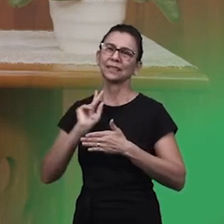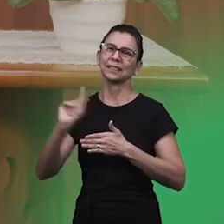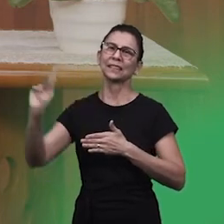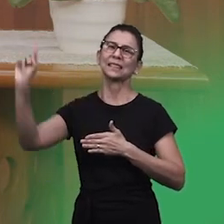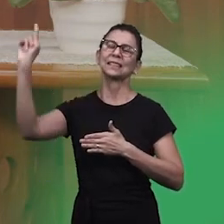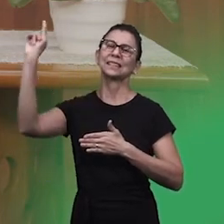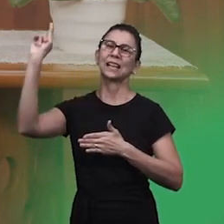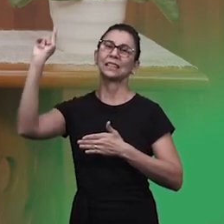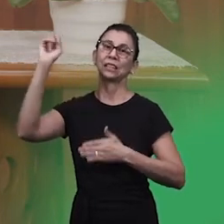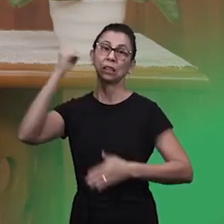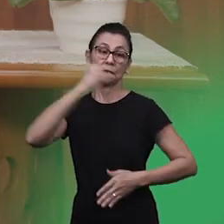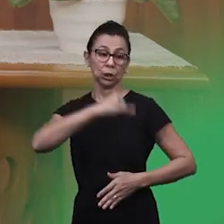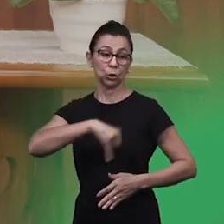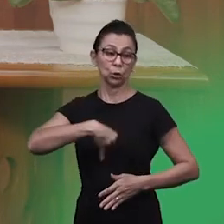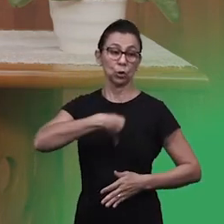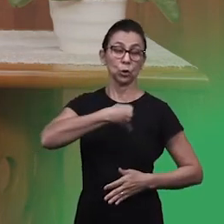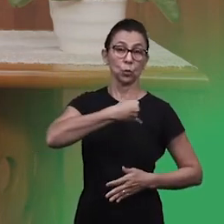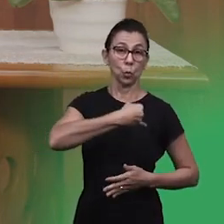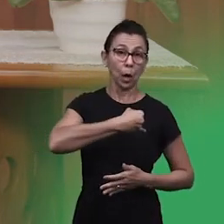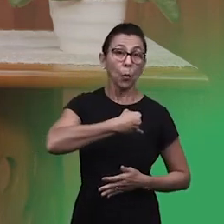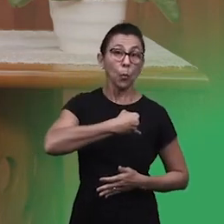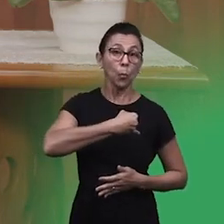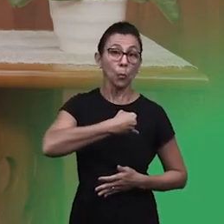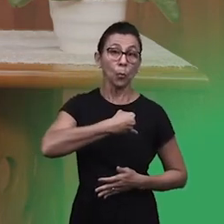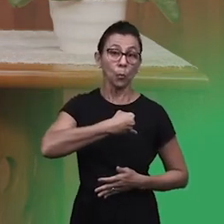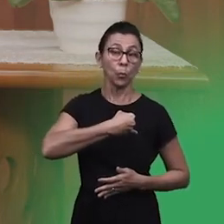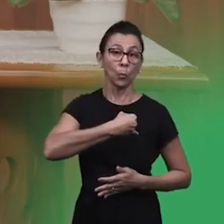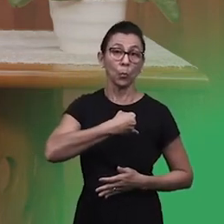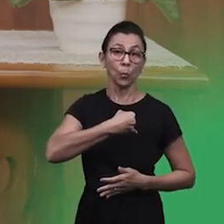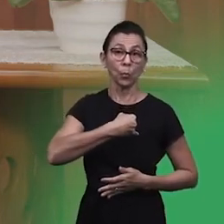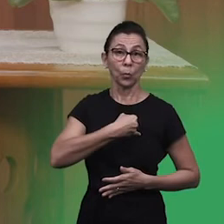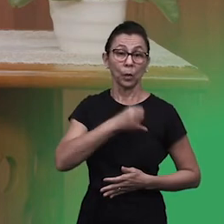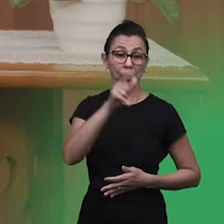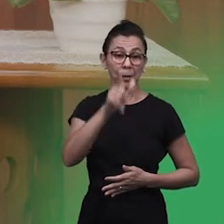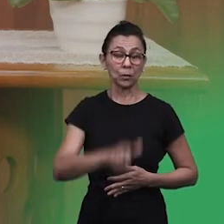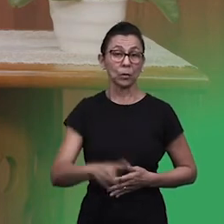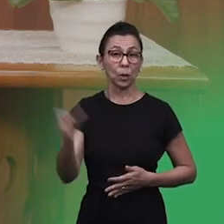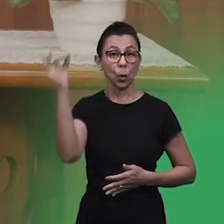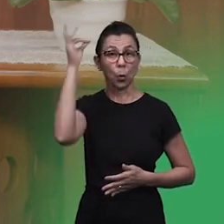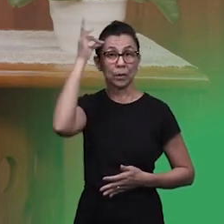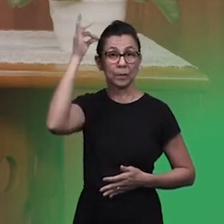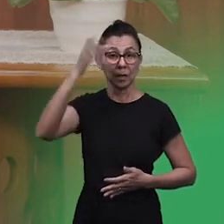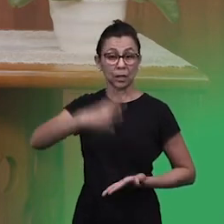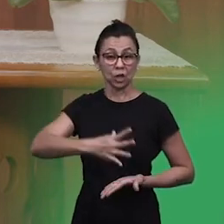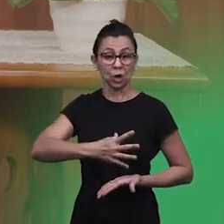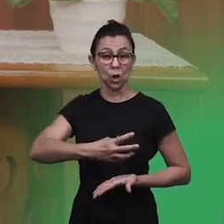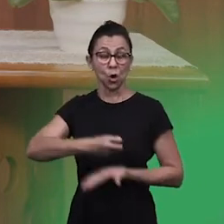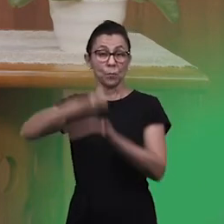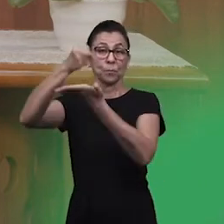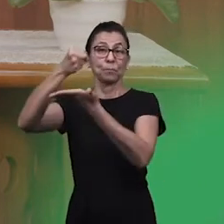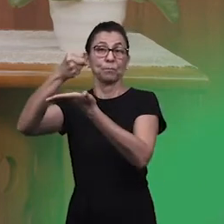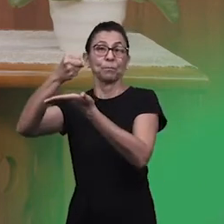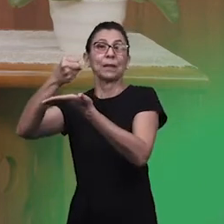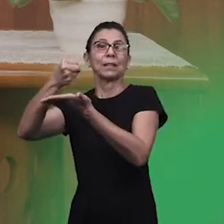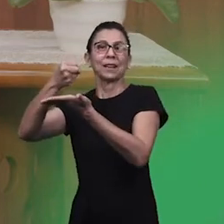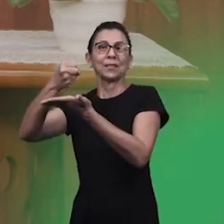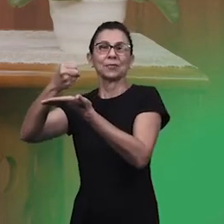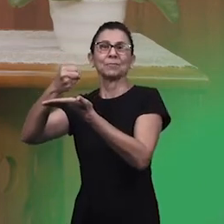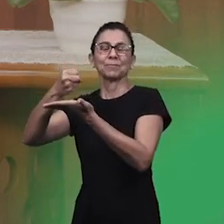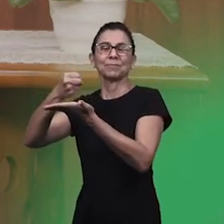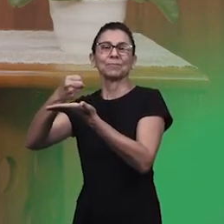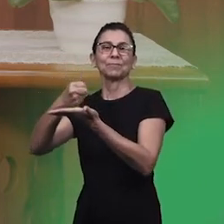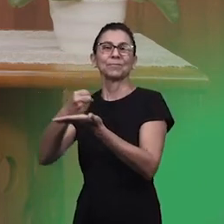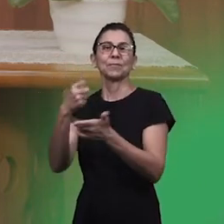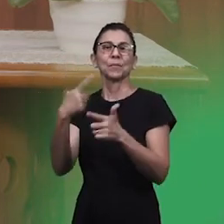foi arrebatado em espírito, ou seja, quem faz, quem opera, quem realiza esta experiência é o Espírito